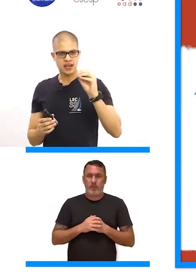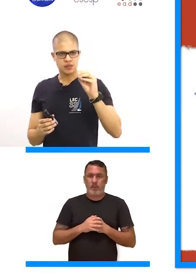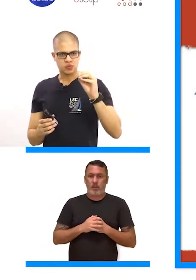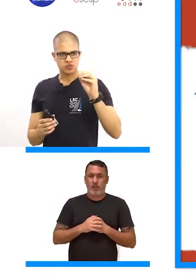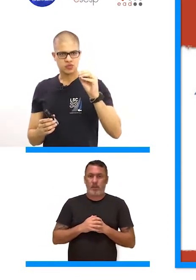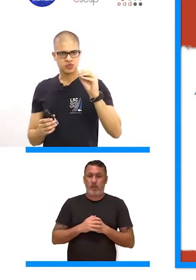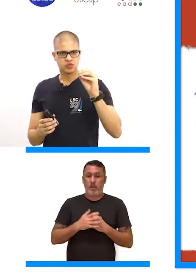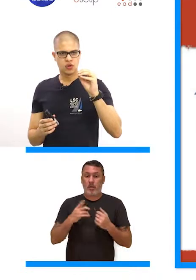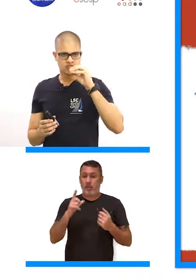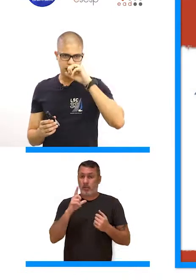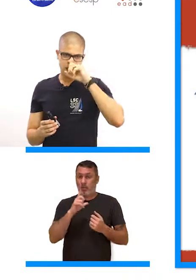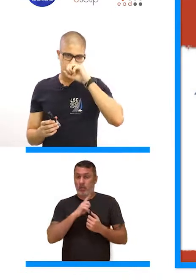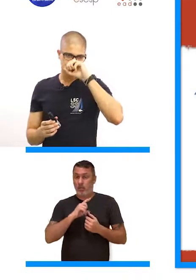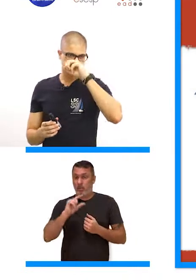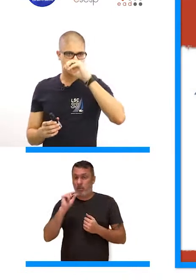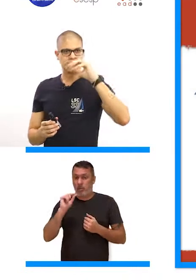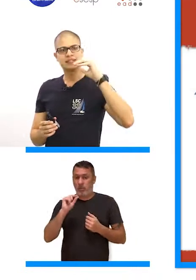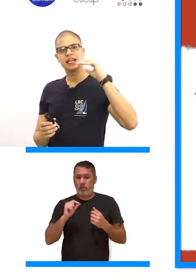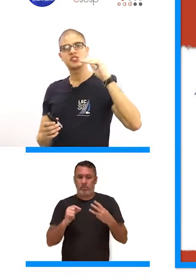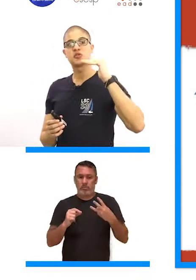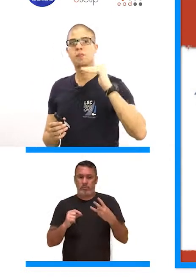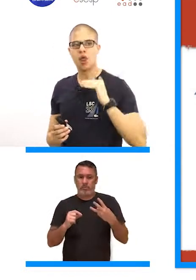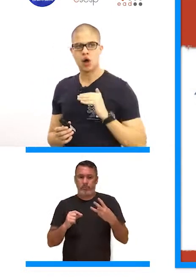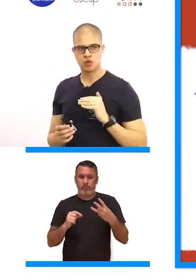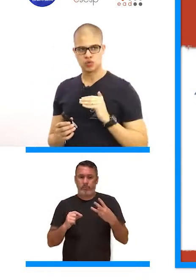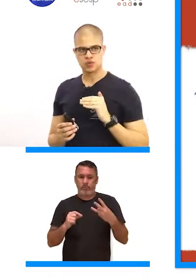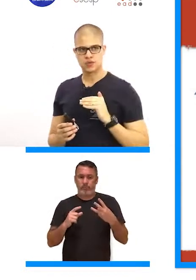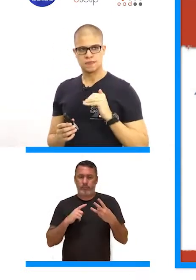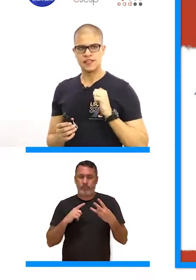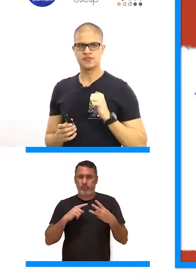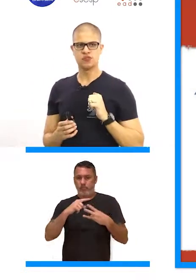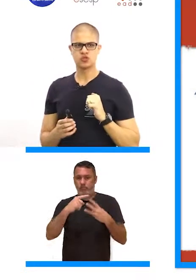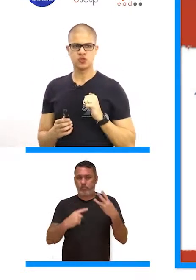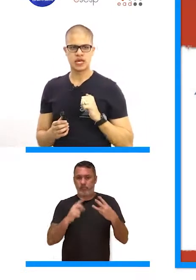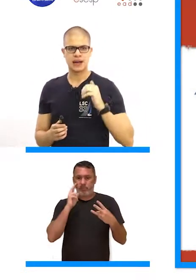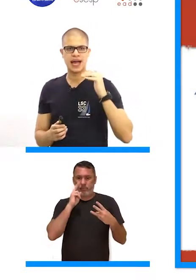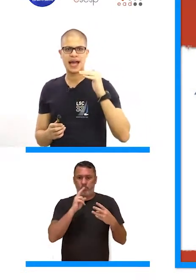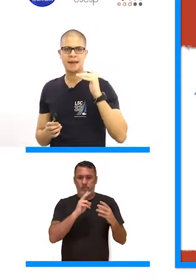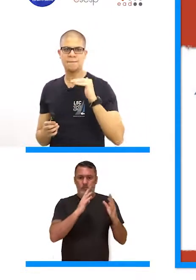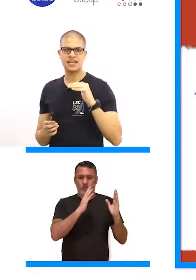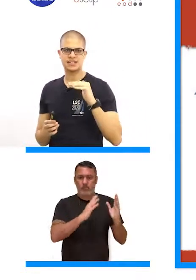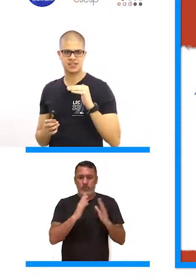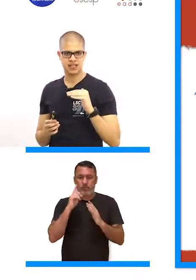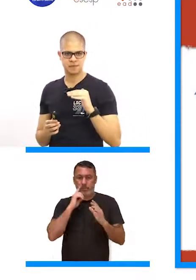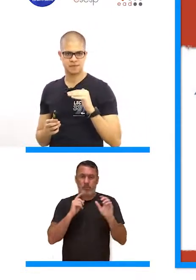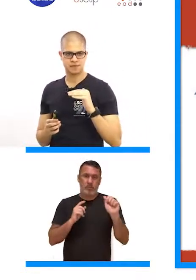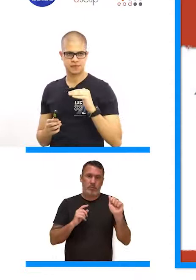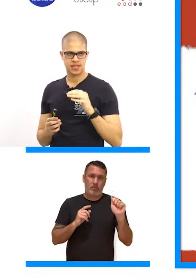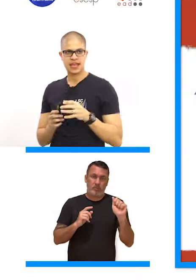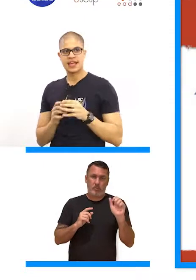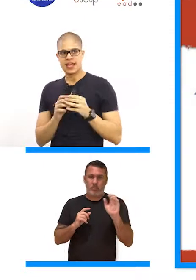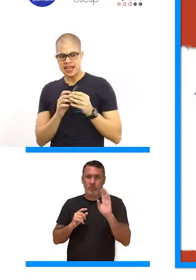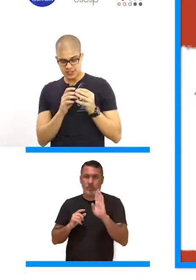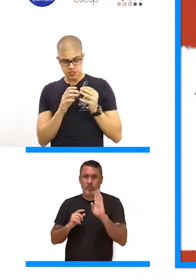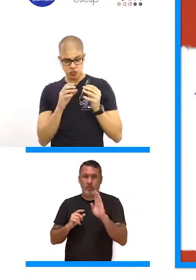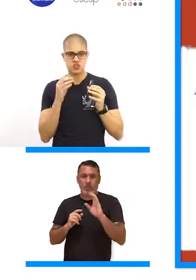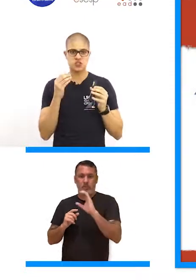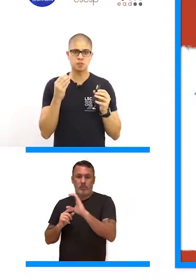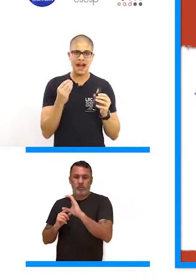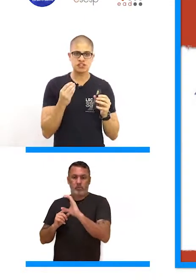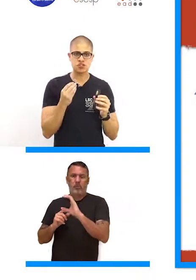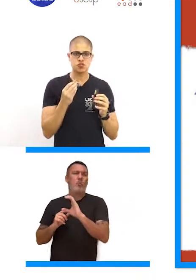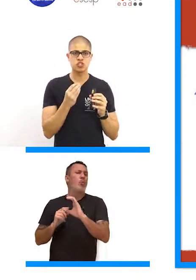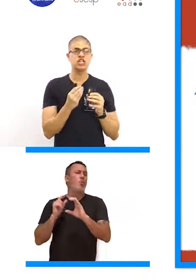nós temos 3 blocos nesse fluxograma, A, B, C. Esses são